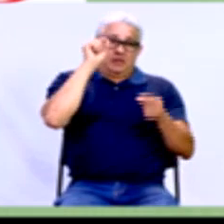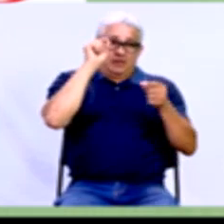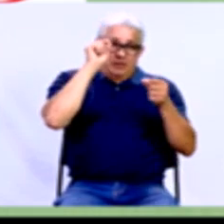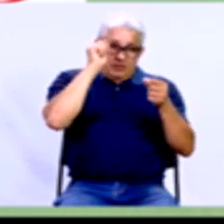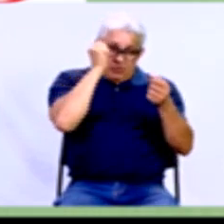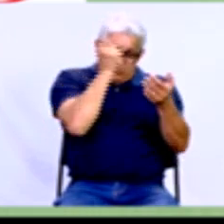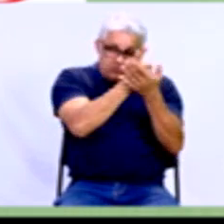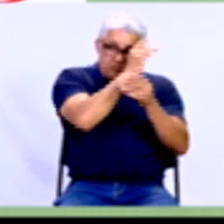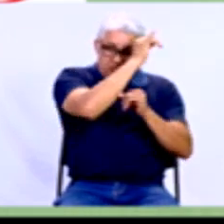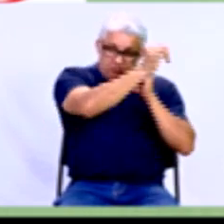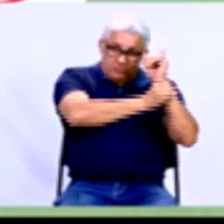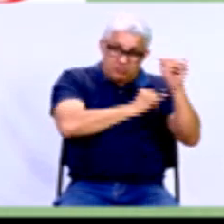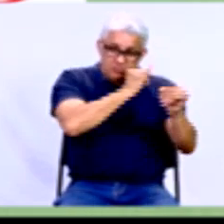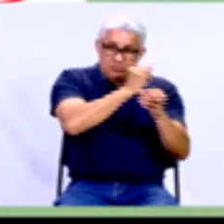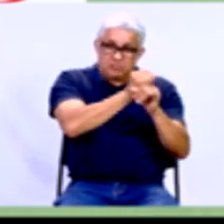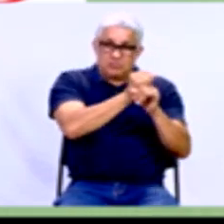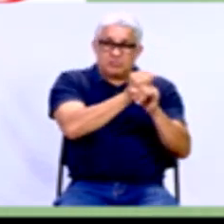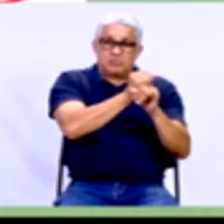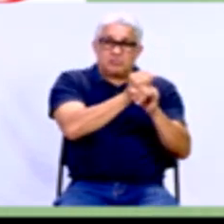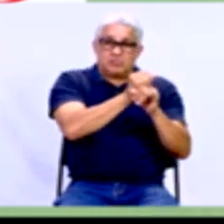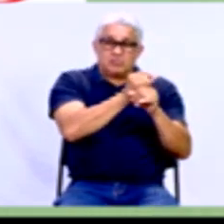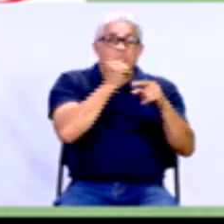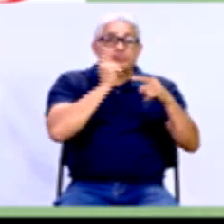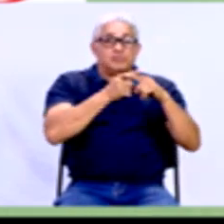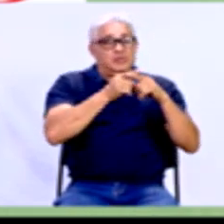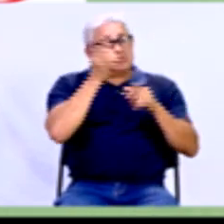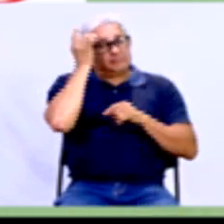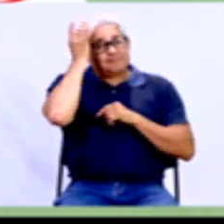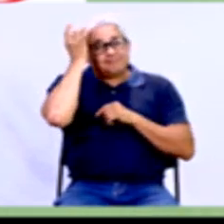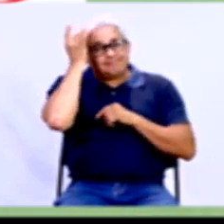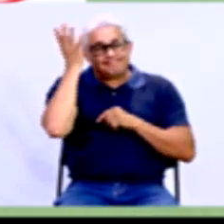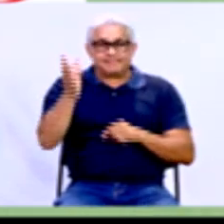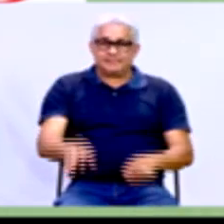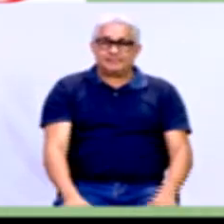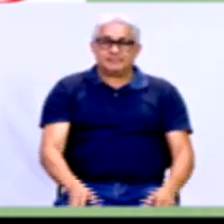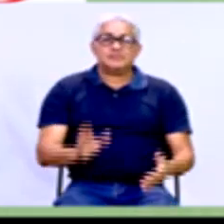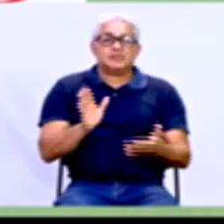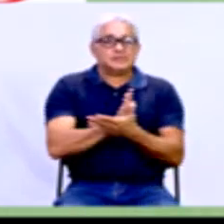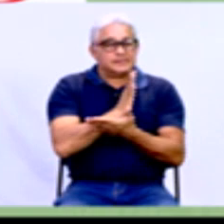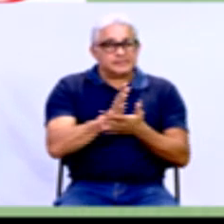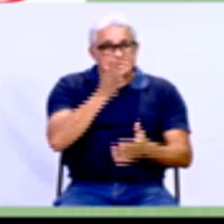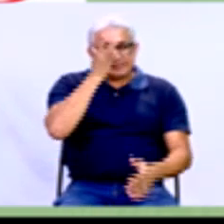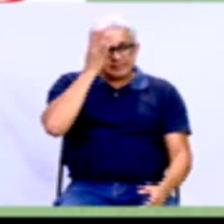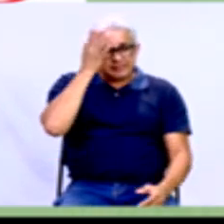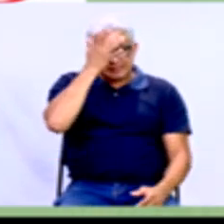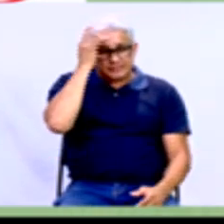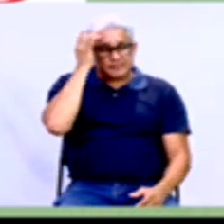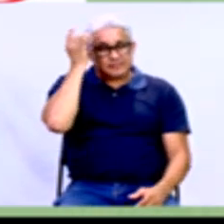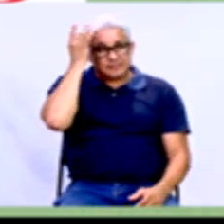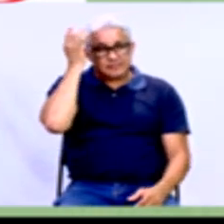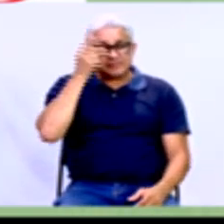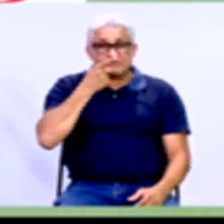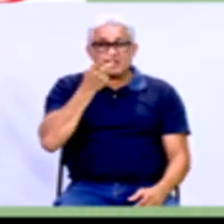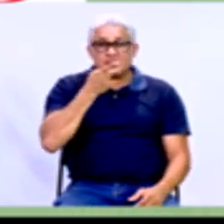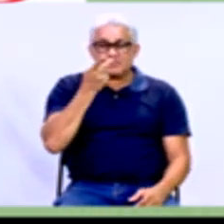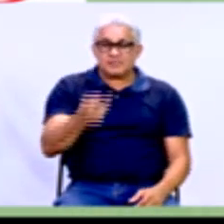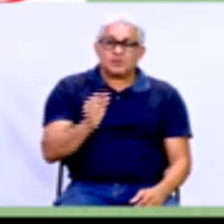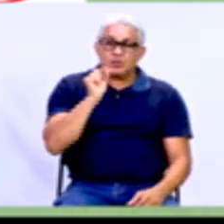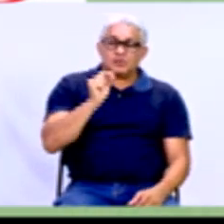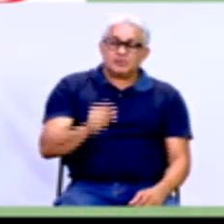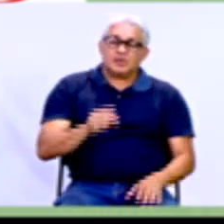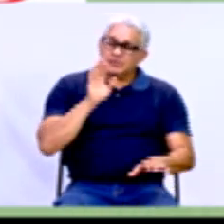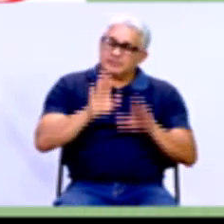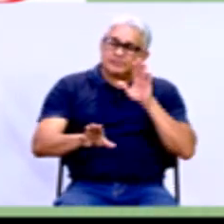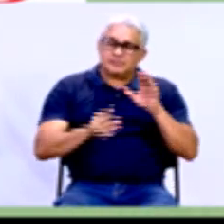compras pela internet faz pela comodidade. Então, muitas pessoas falam assim, muitas vezes a gente